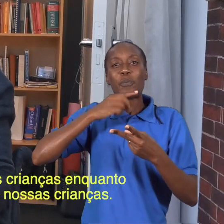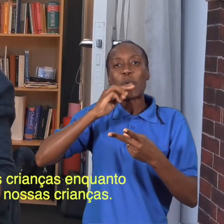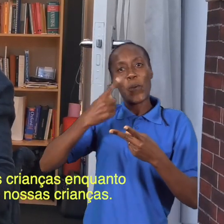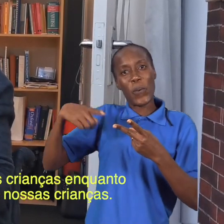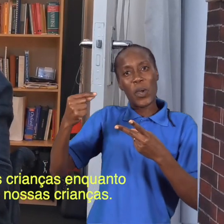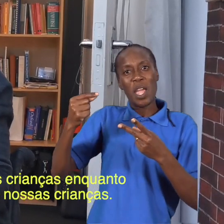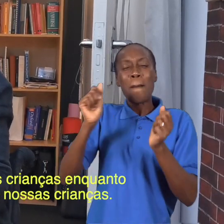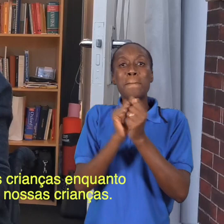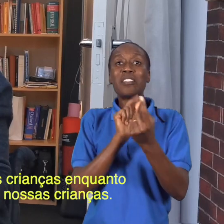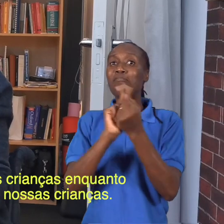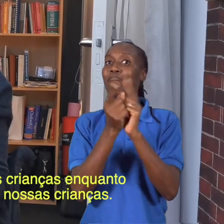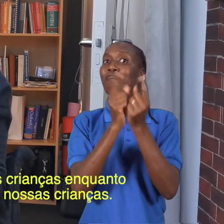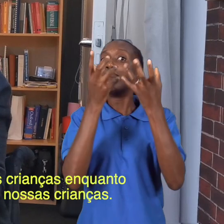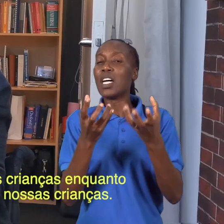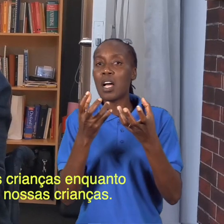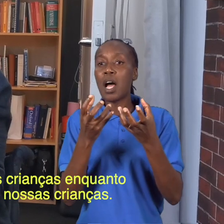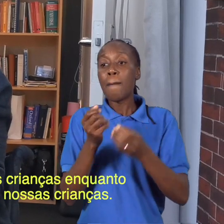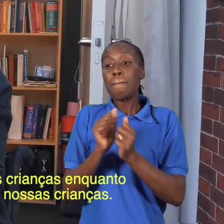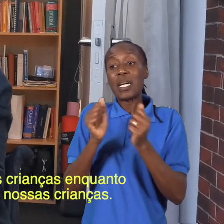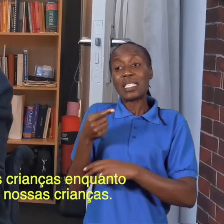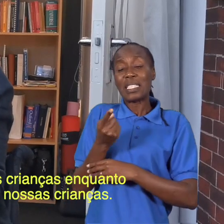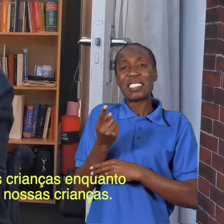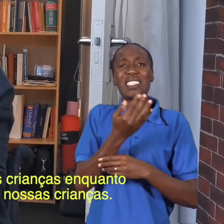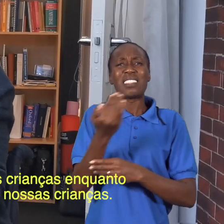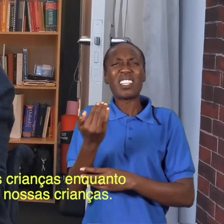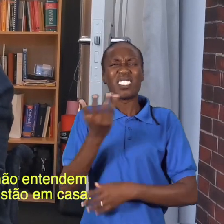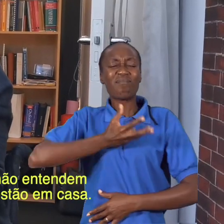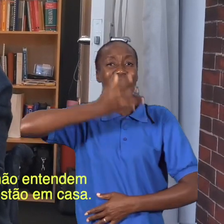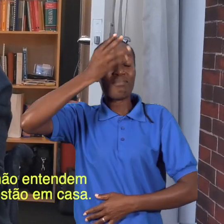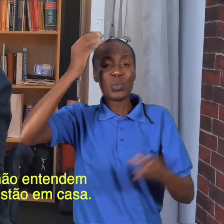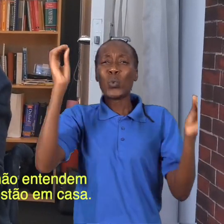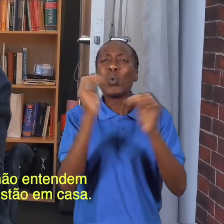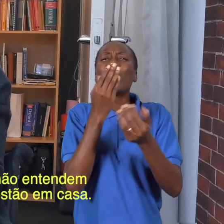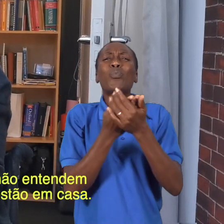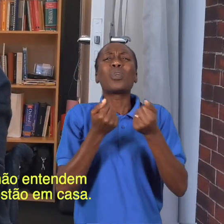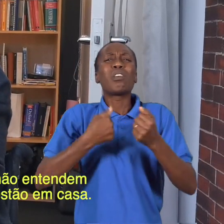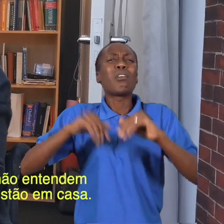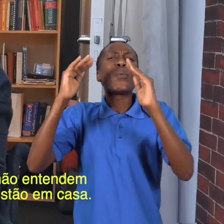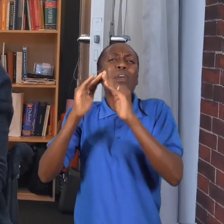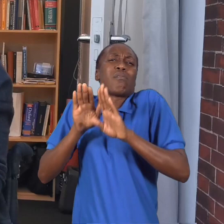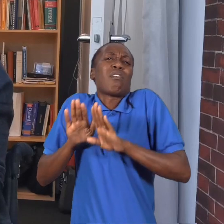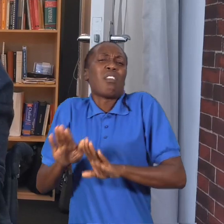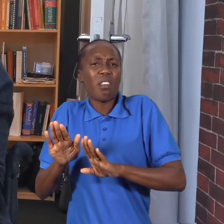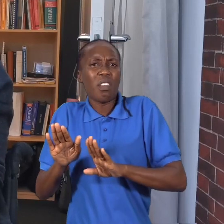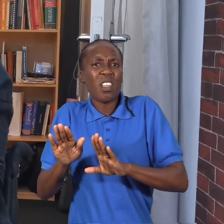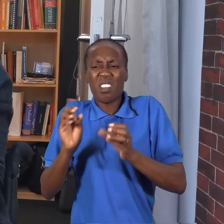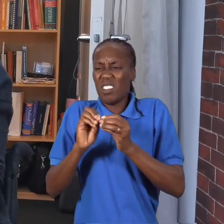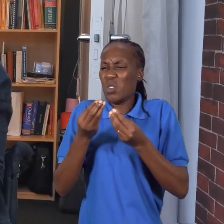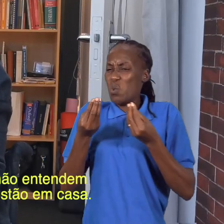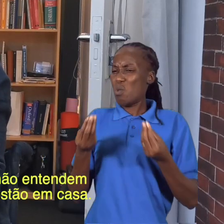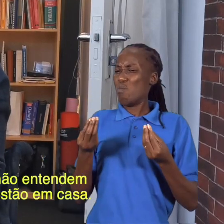passávamos tanto tempo com as nossas crianças, e por vezes estas crianças acabam não percebendo o porquê de estarem